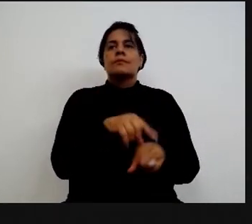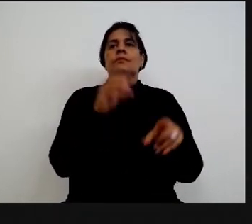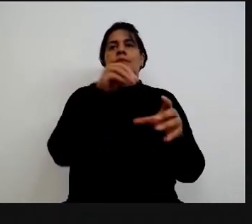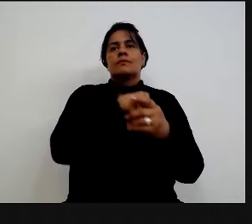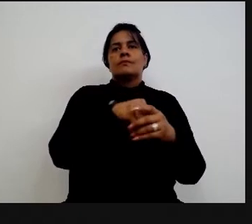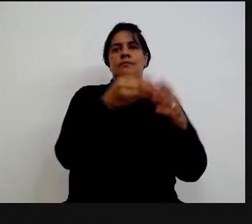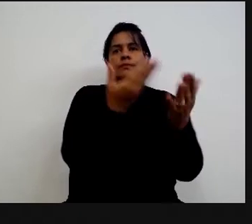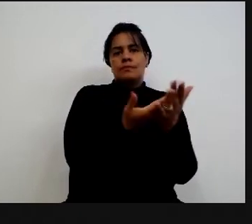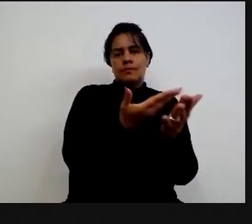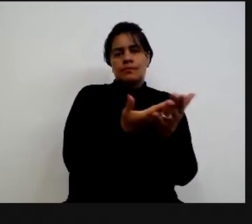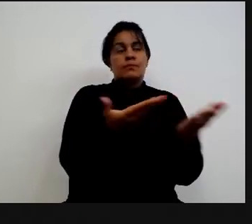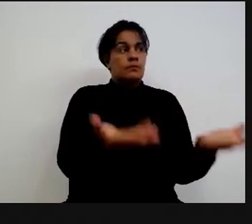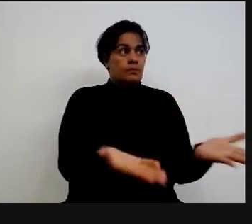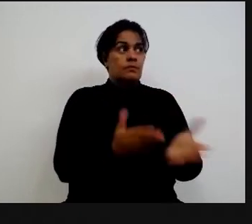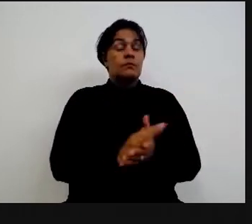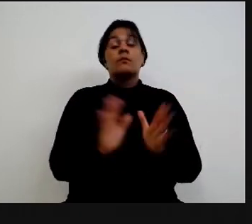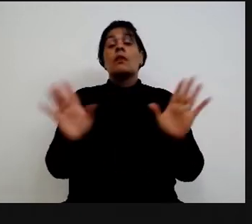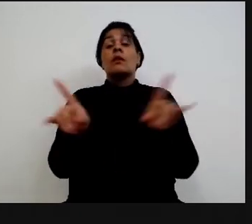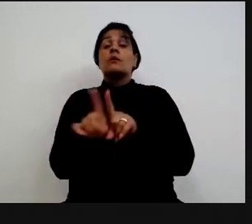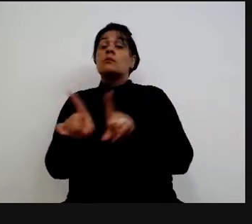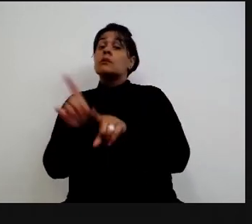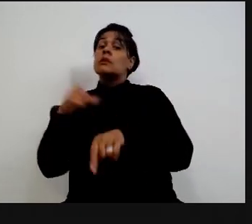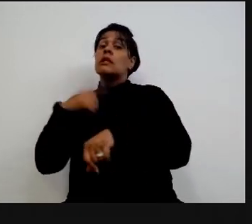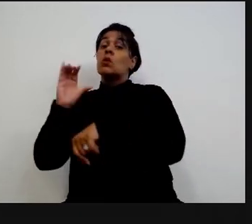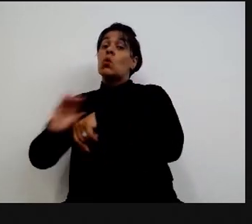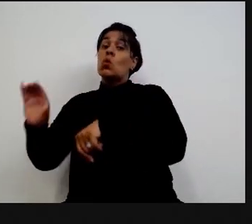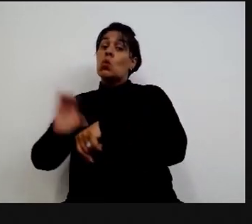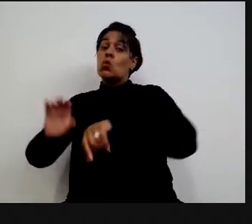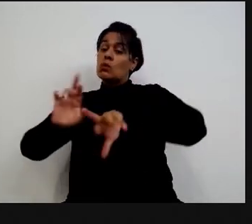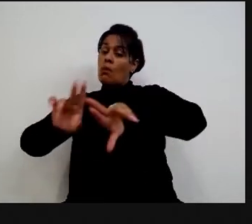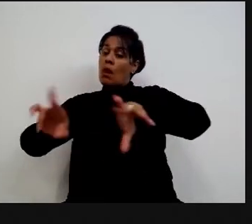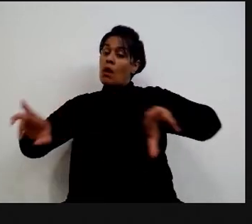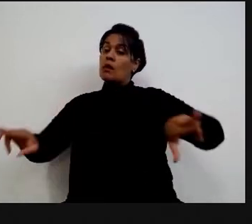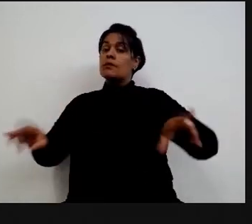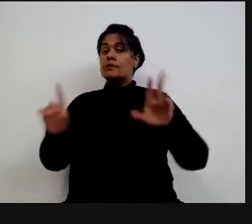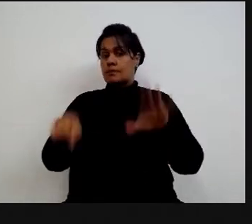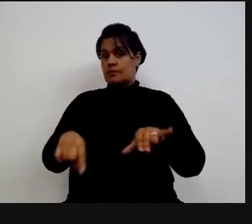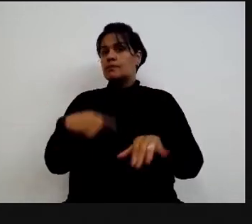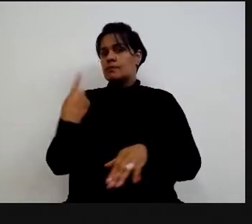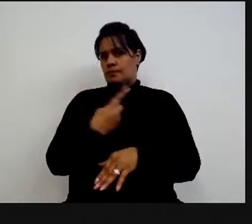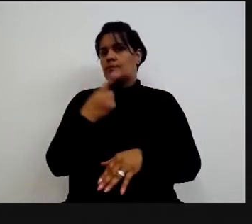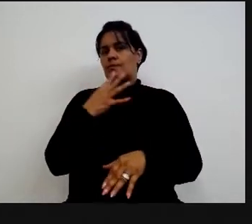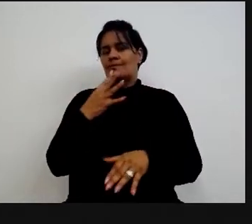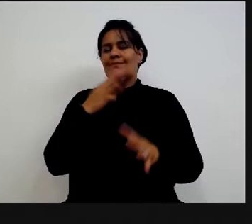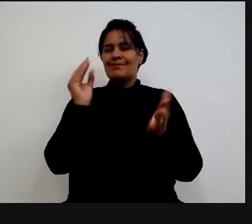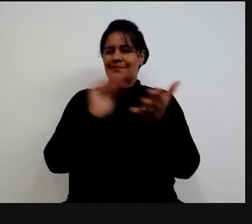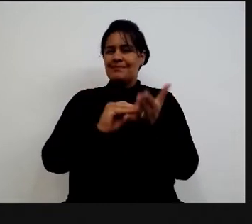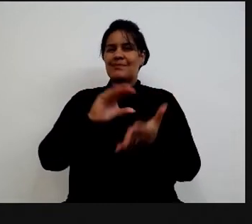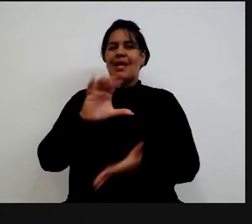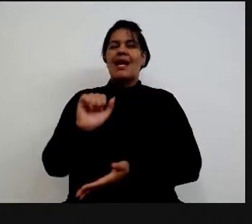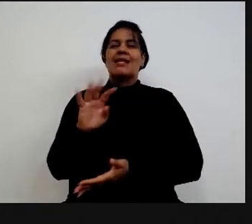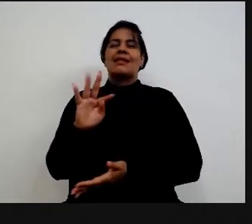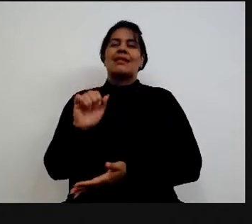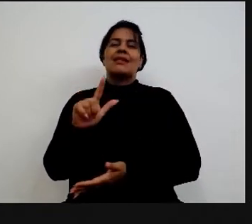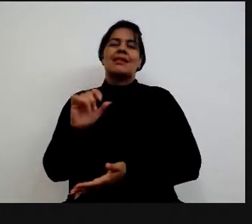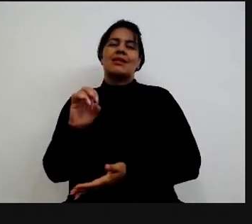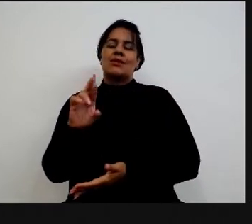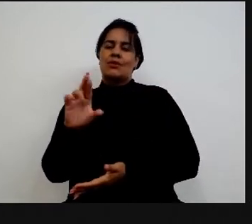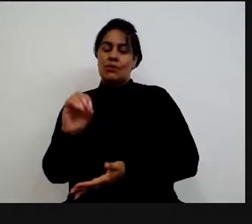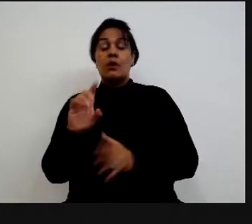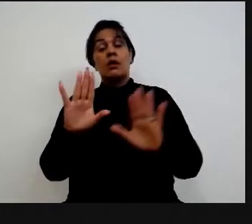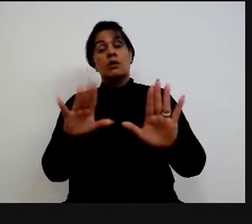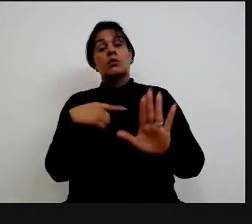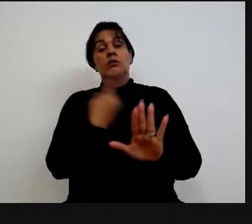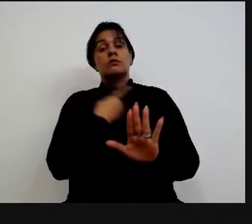né? E tem os cursos que a gente chama de múltiplas rodadas, né, ou então cursos de catálogo, né, que aí nós precisamos de ter